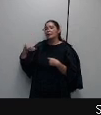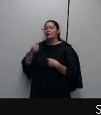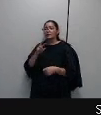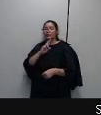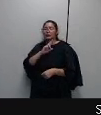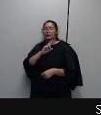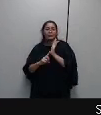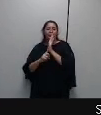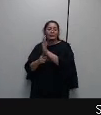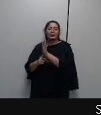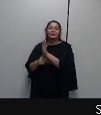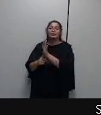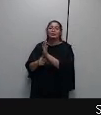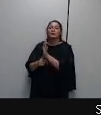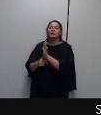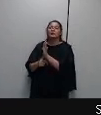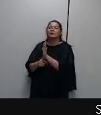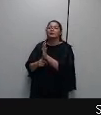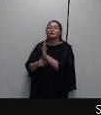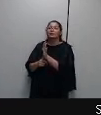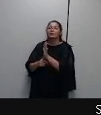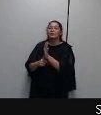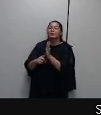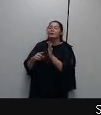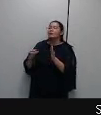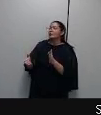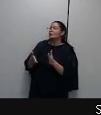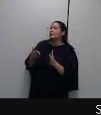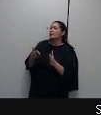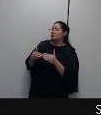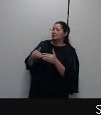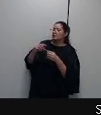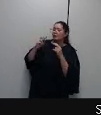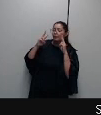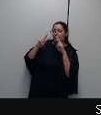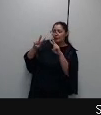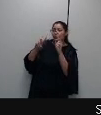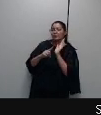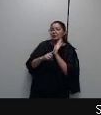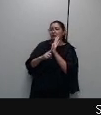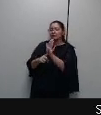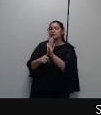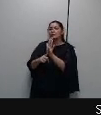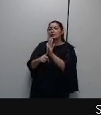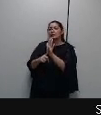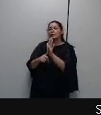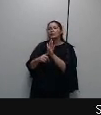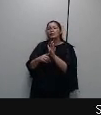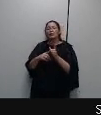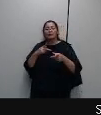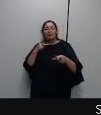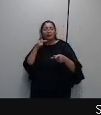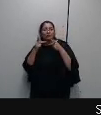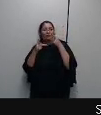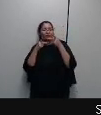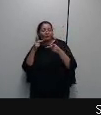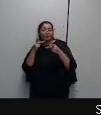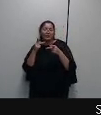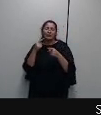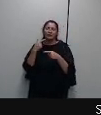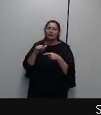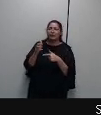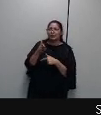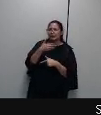volto a dizer objetivo aqui maior foi apresentado destaque para debate não foi nem positivo nem negativo por